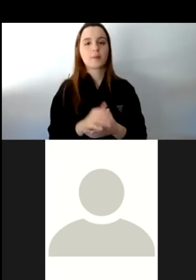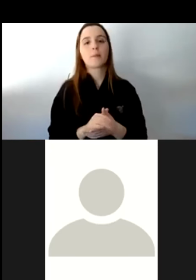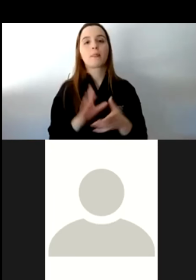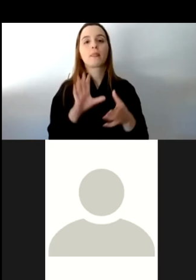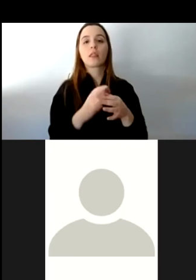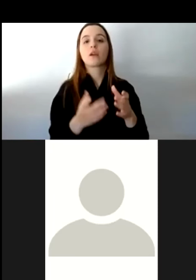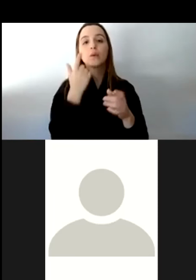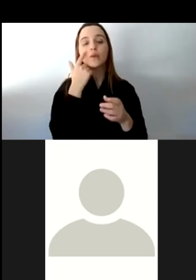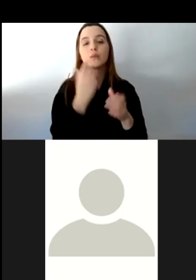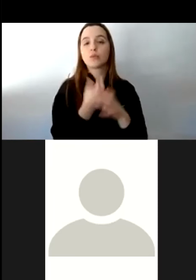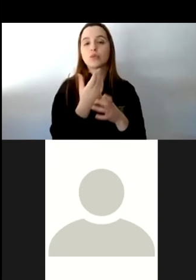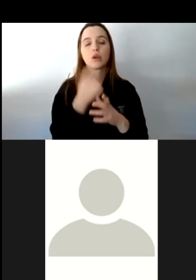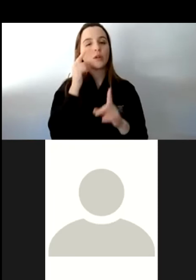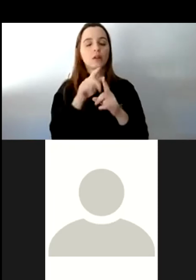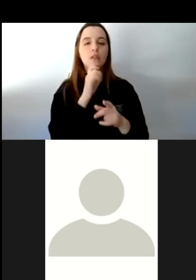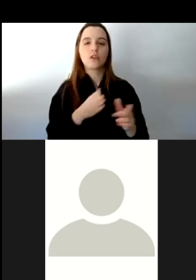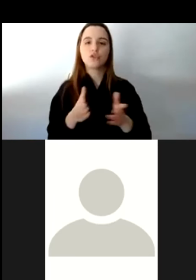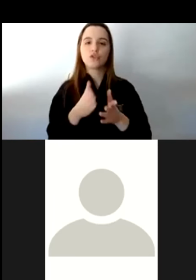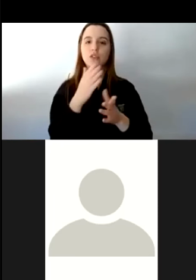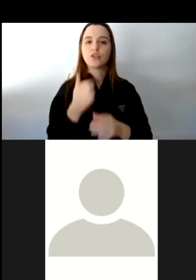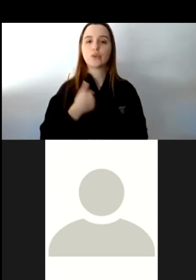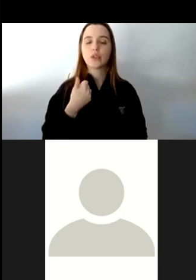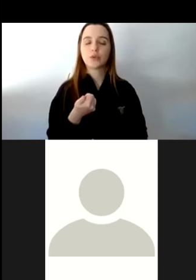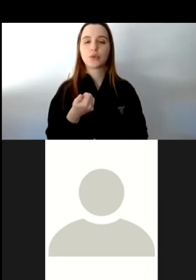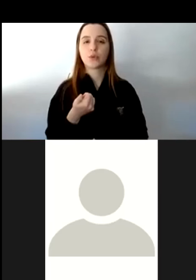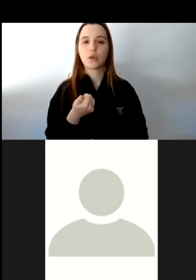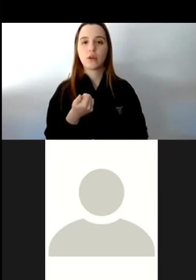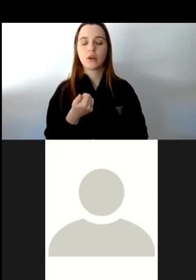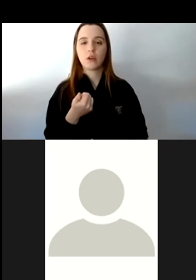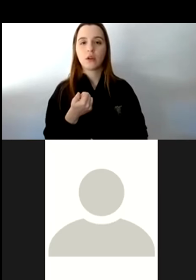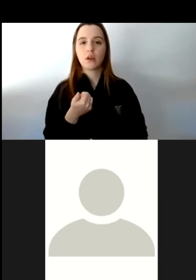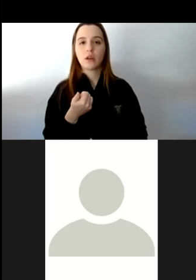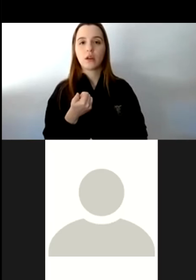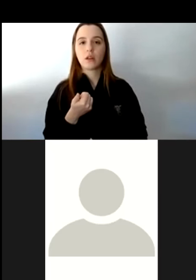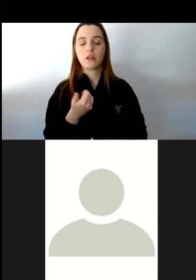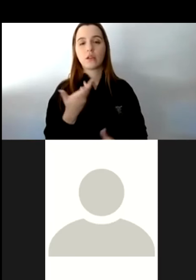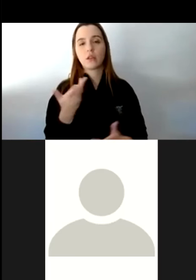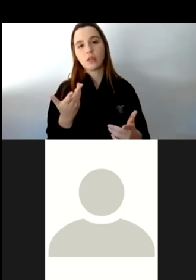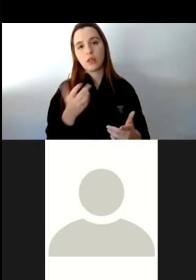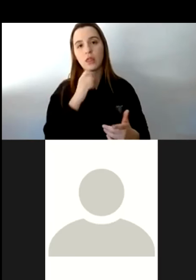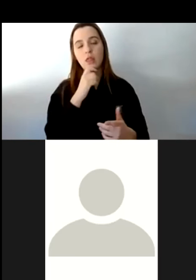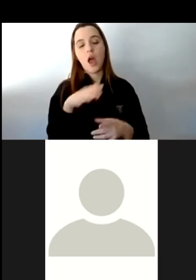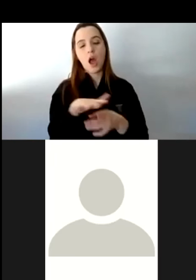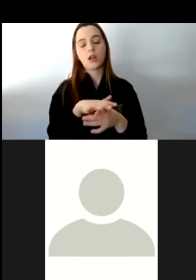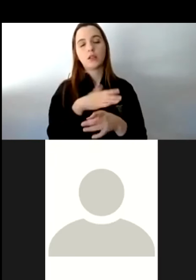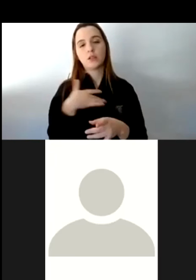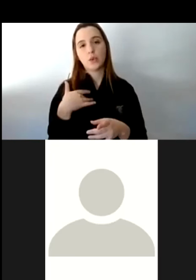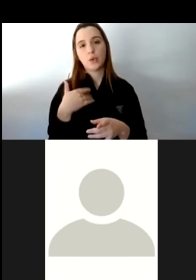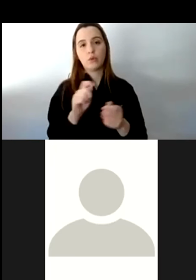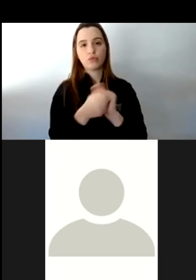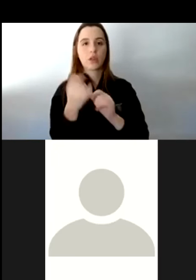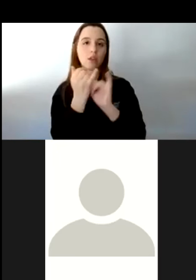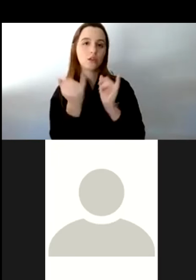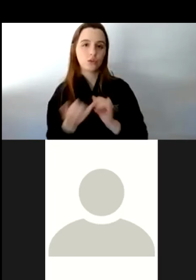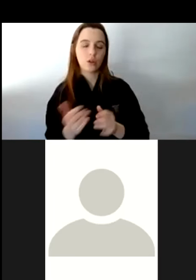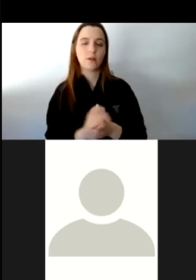o sucesso estratégico da internacionalização do setor da saúde. Os centros